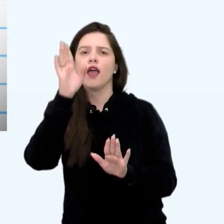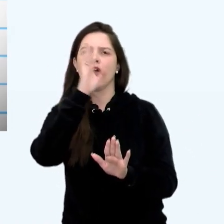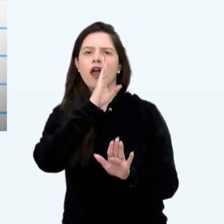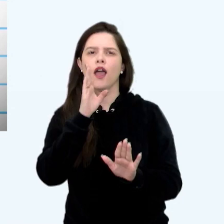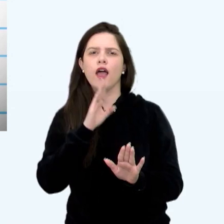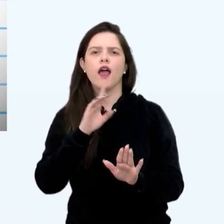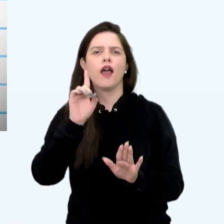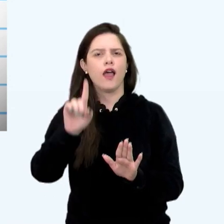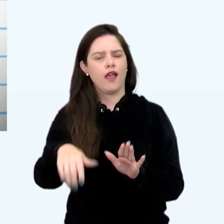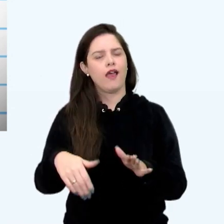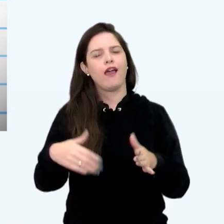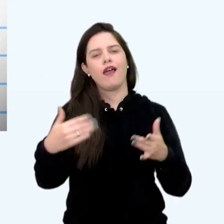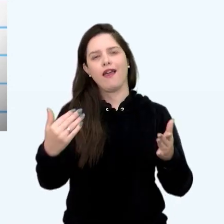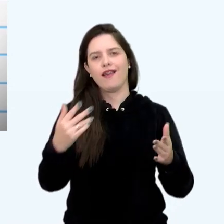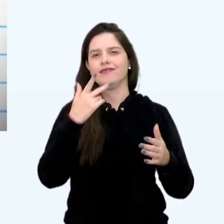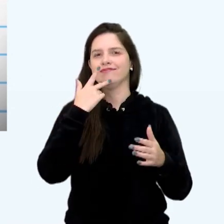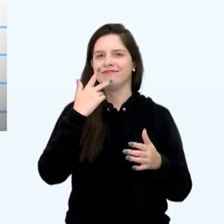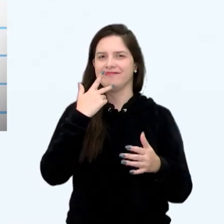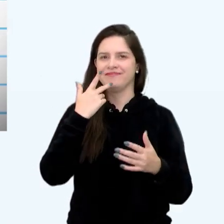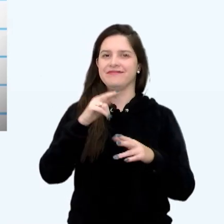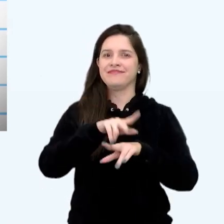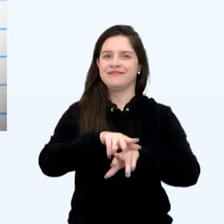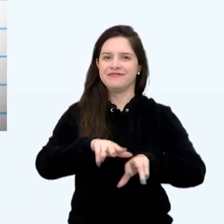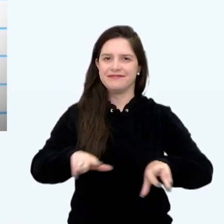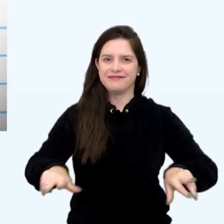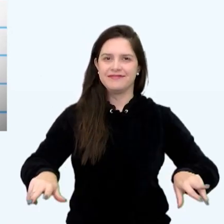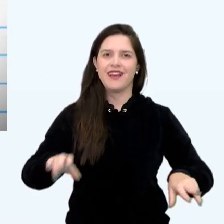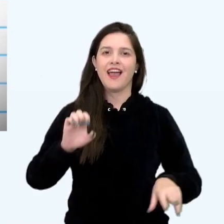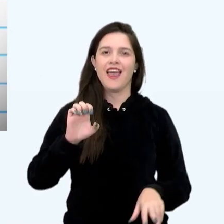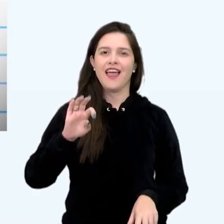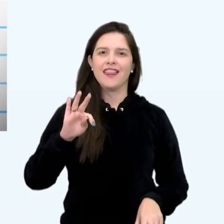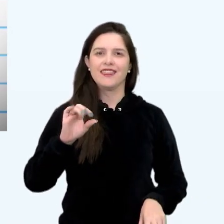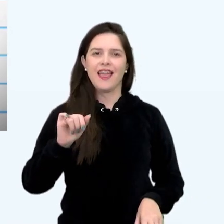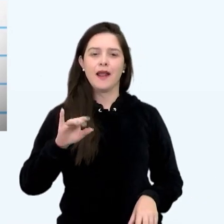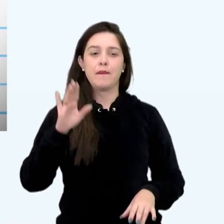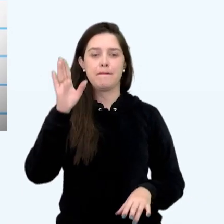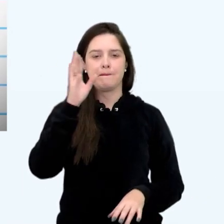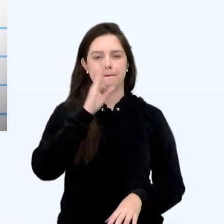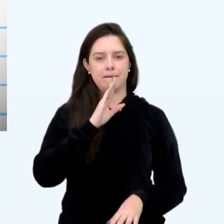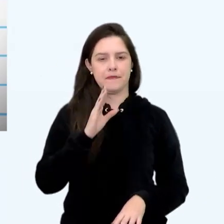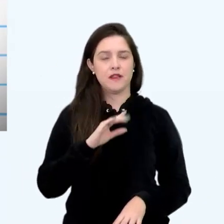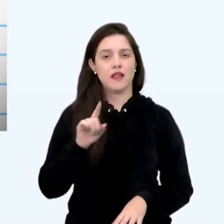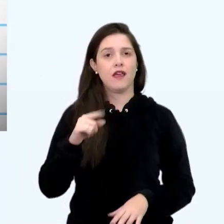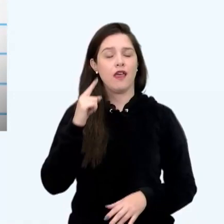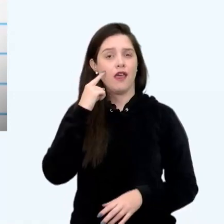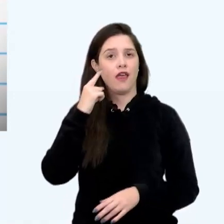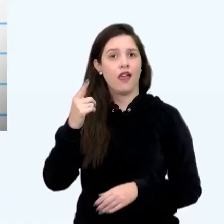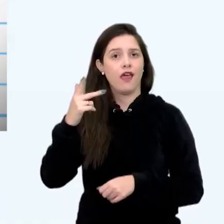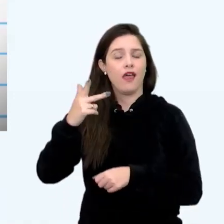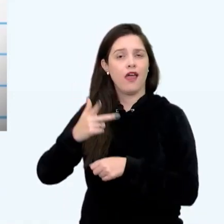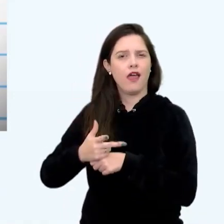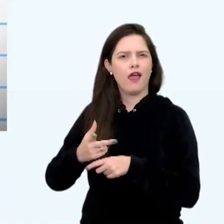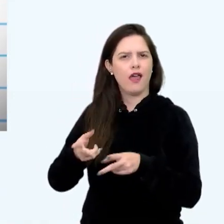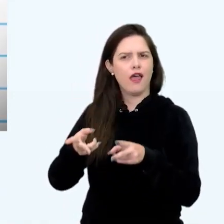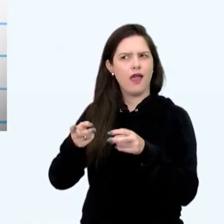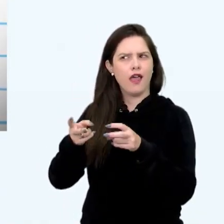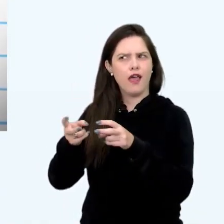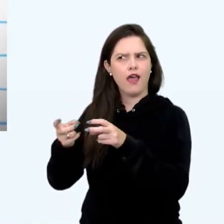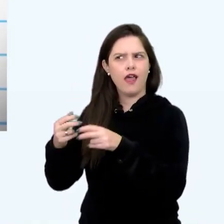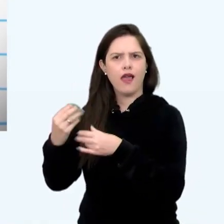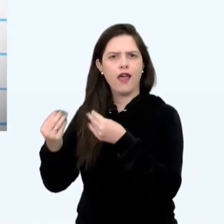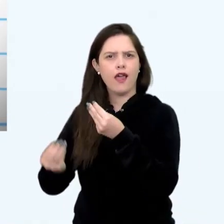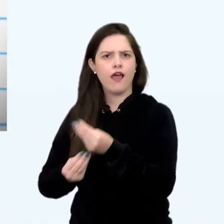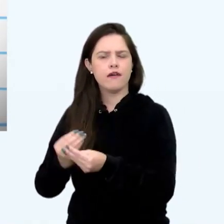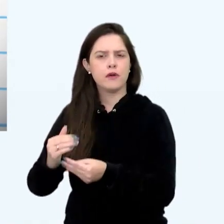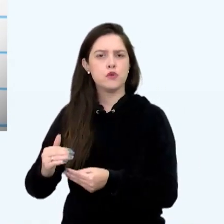é claro que vamos falar sobre a pirâmide etária brasileira. Neste vídeo, você vai observar como ela vem se modificando ao longo